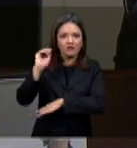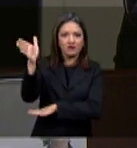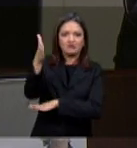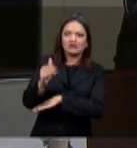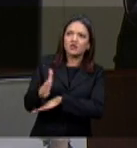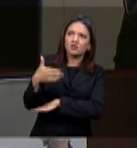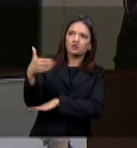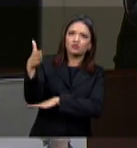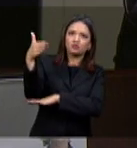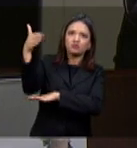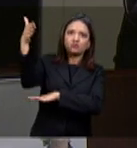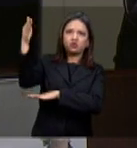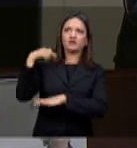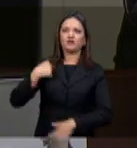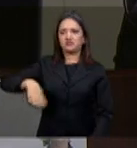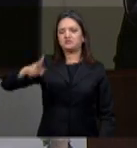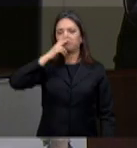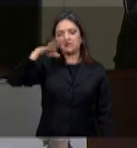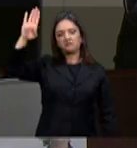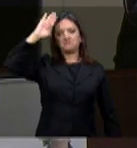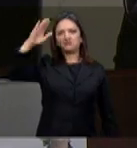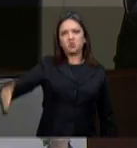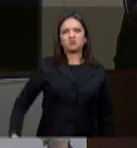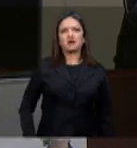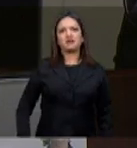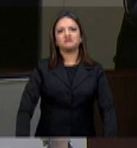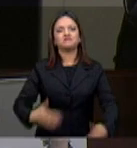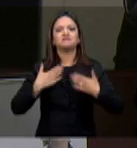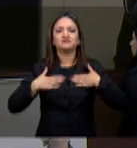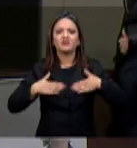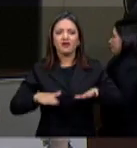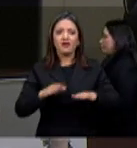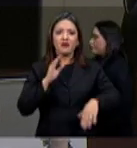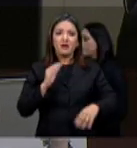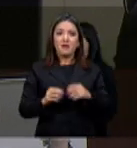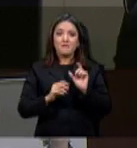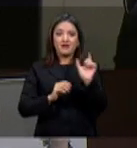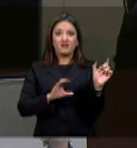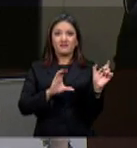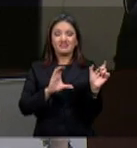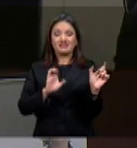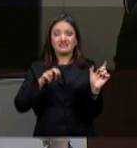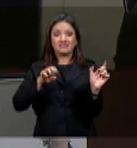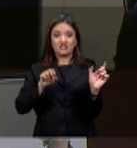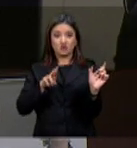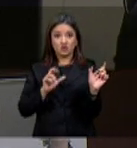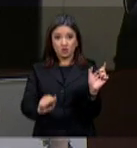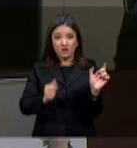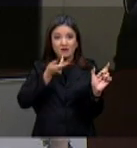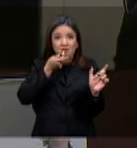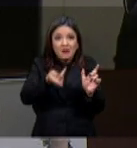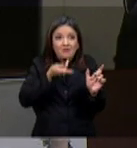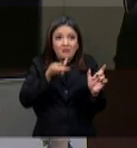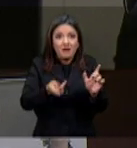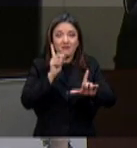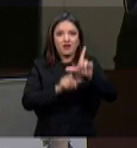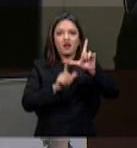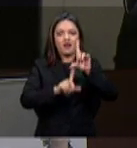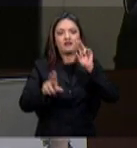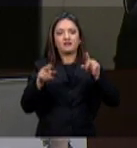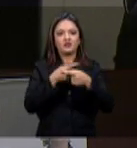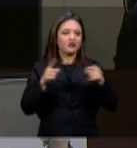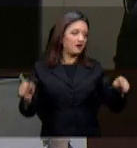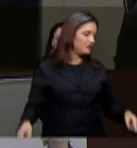soldadinhos comportados. A palavra censura escapulia da boca dos adultos e, através das letras das músicas que